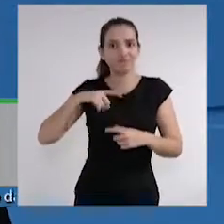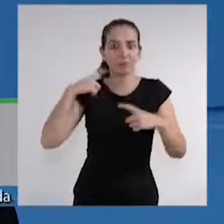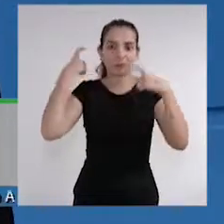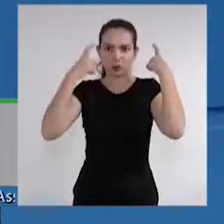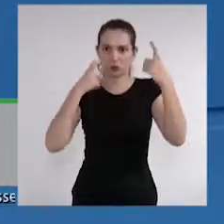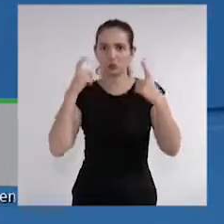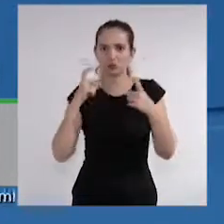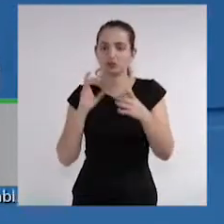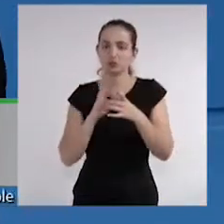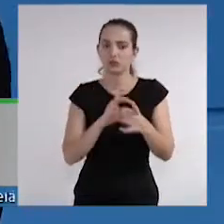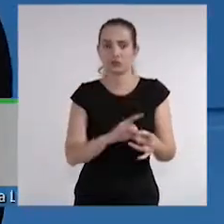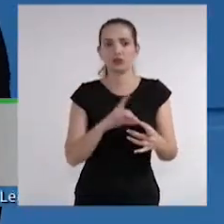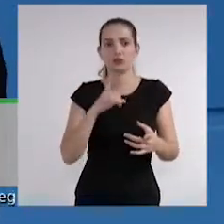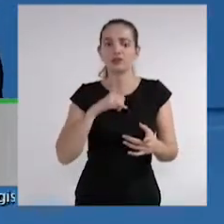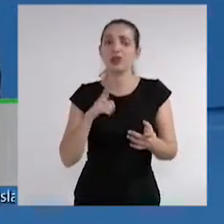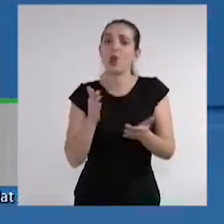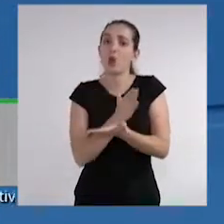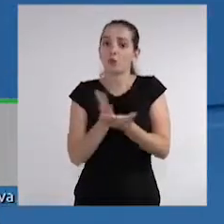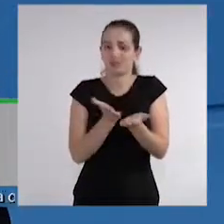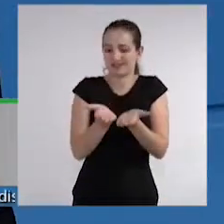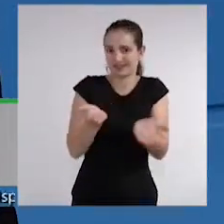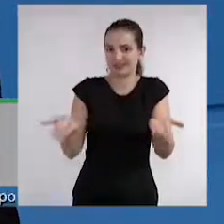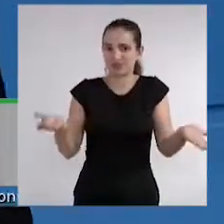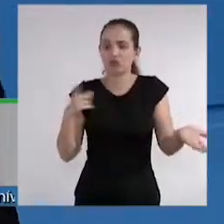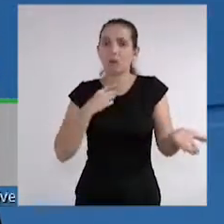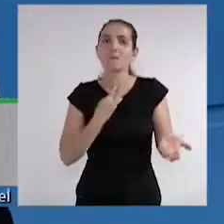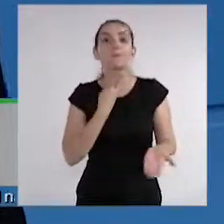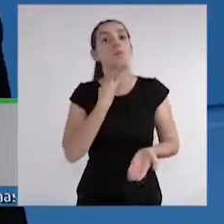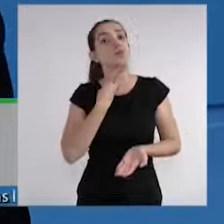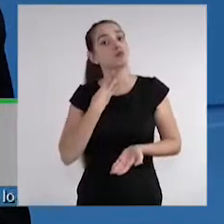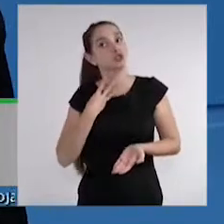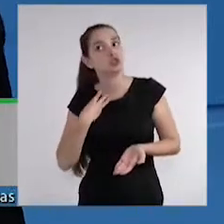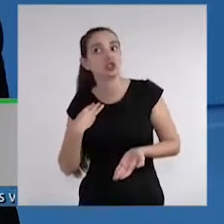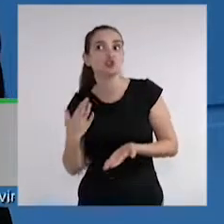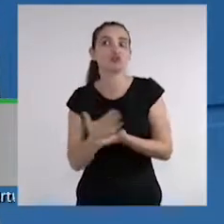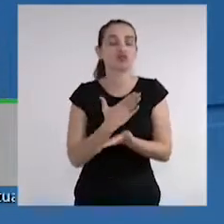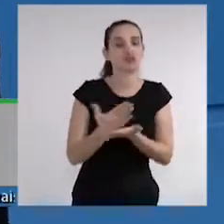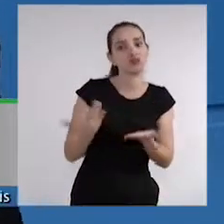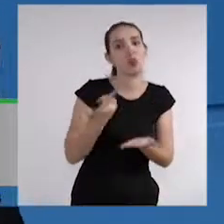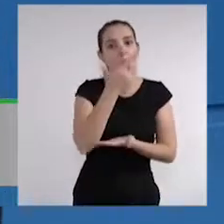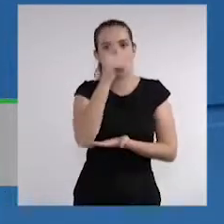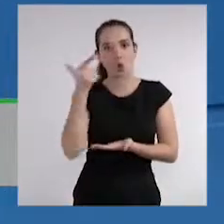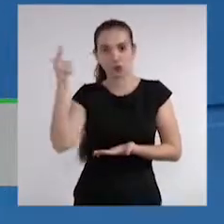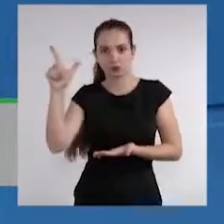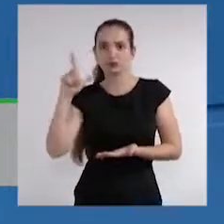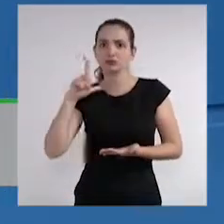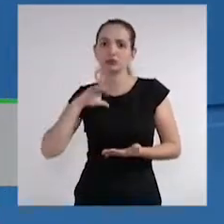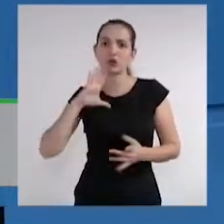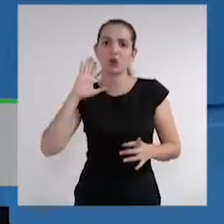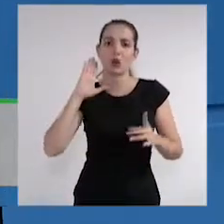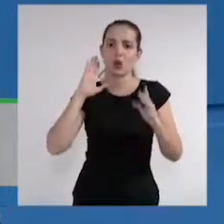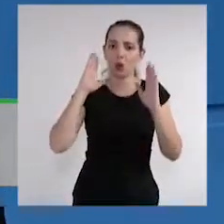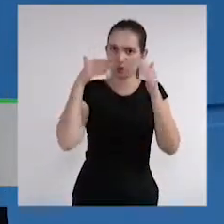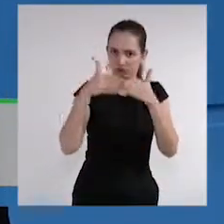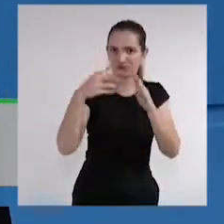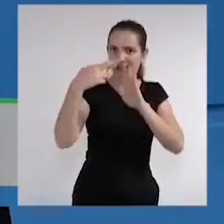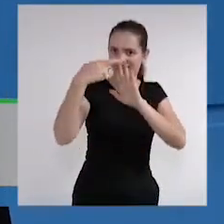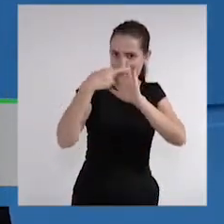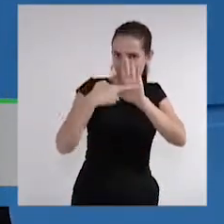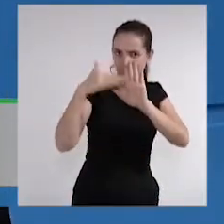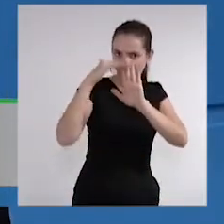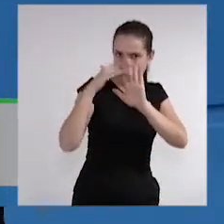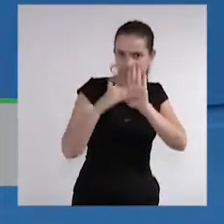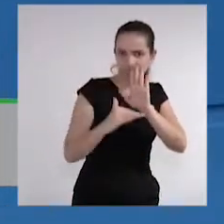que tem determinadas licitações, por exemplo, que por motivos ou outro, mesmo atendendo às normas em termos